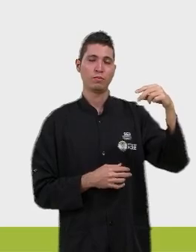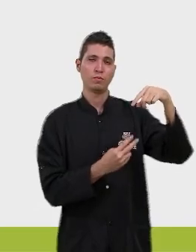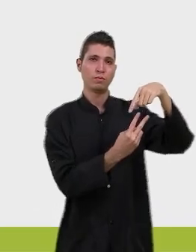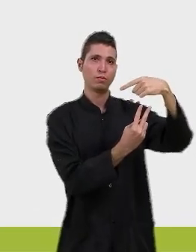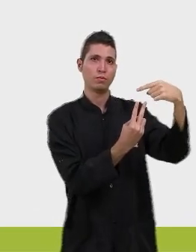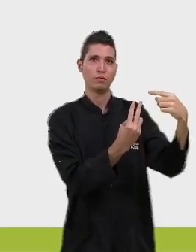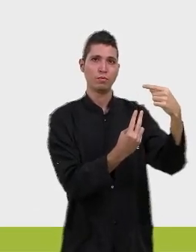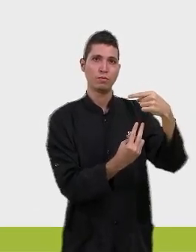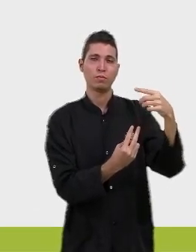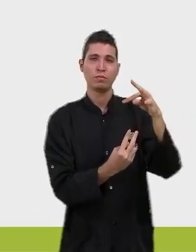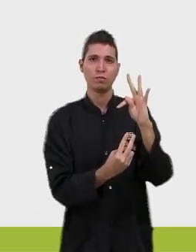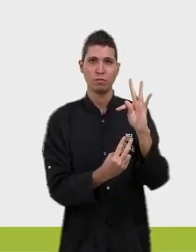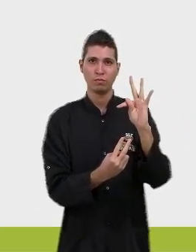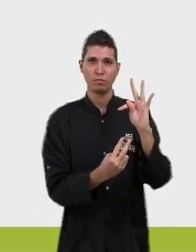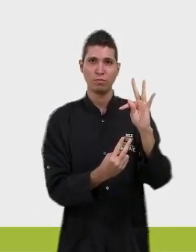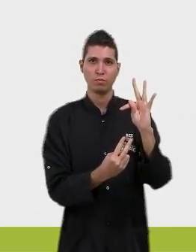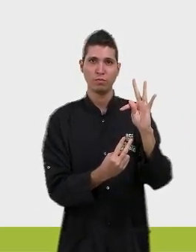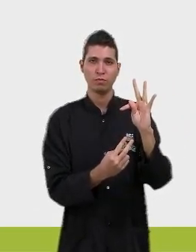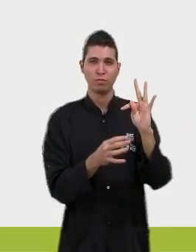mede